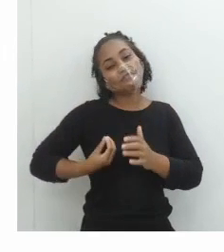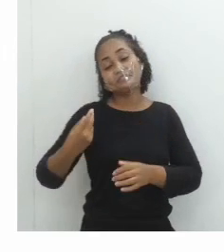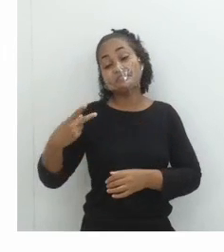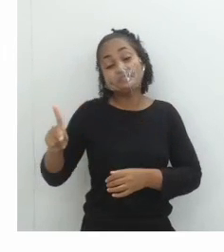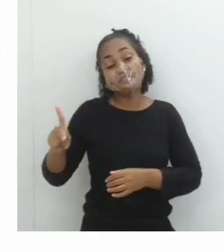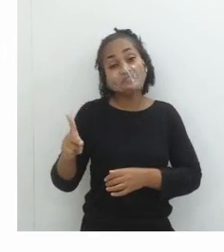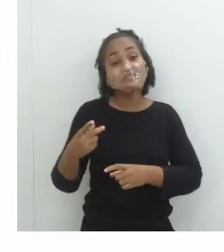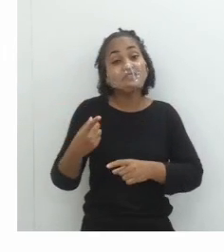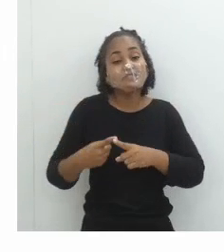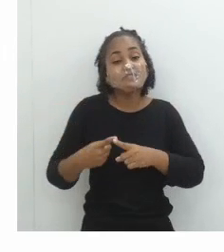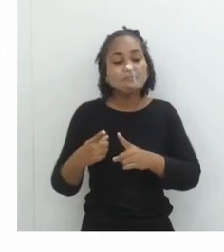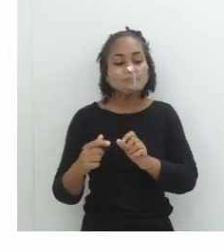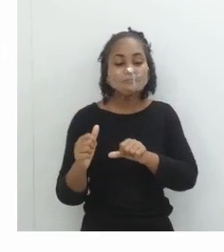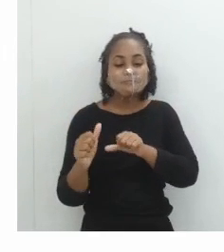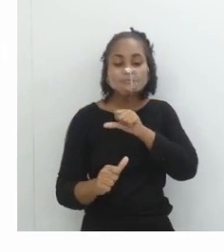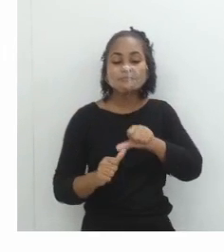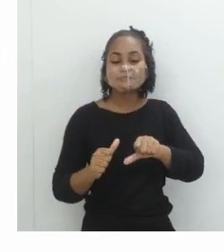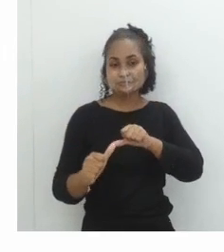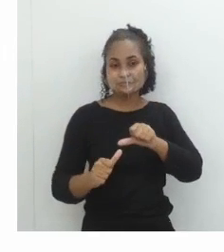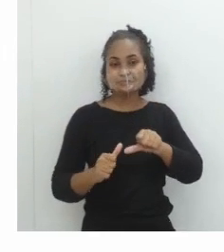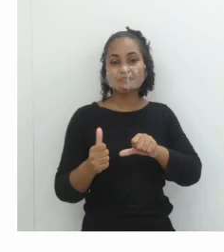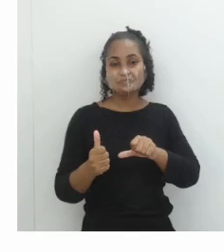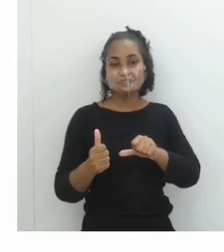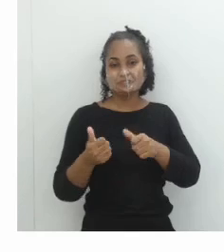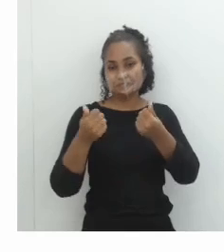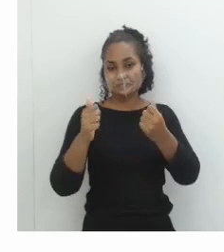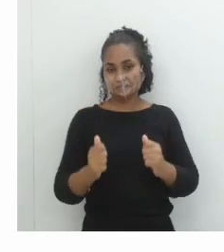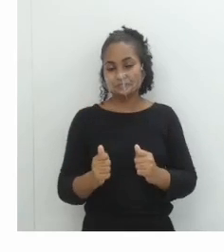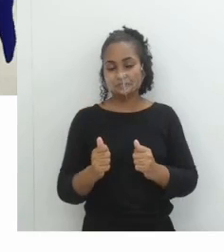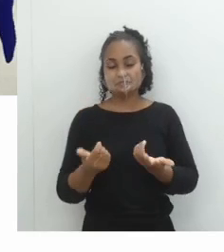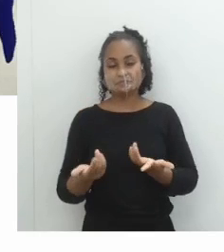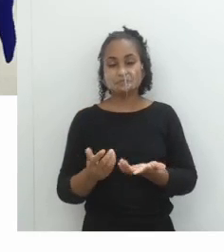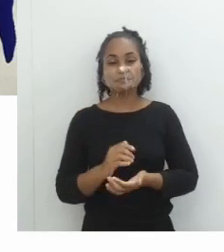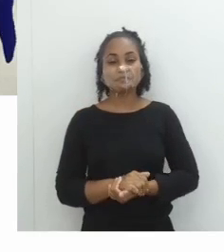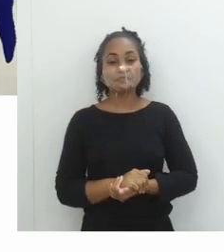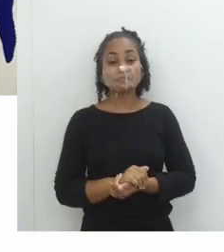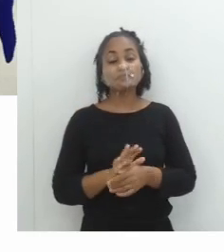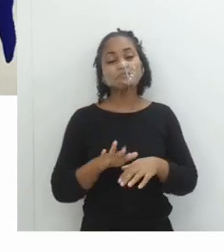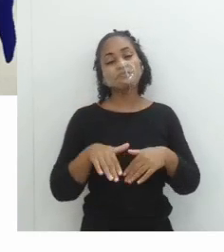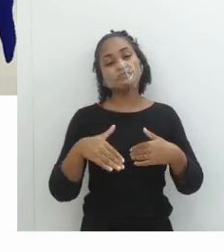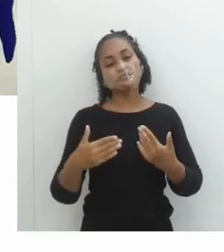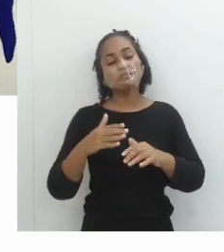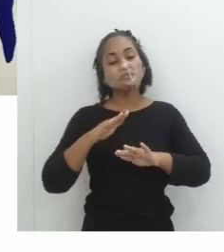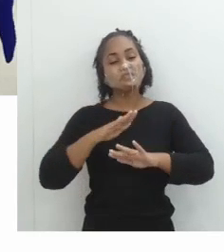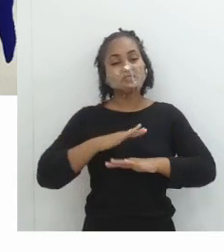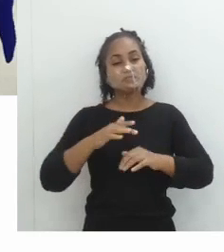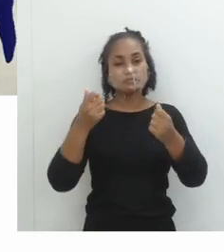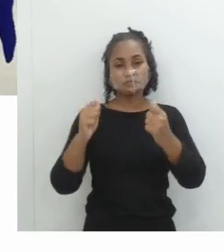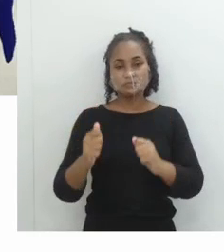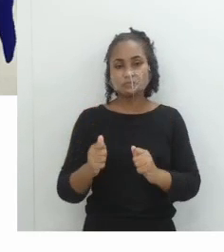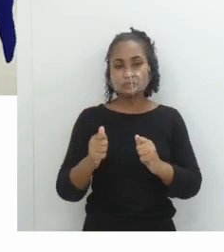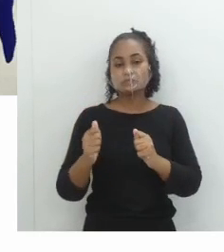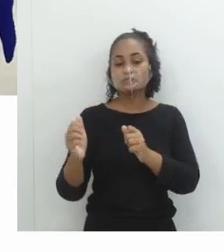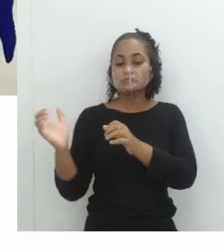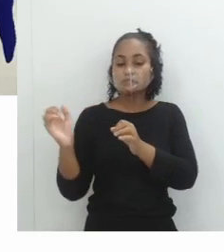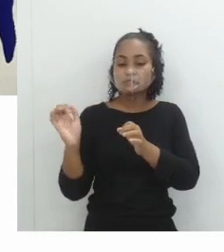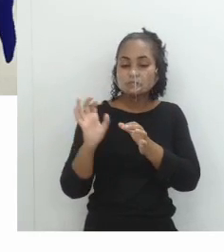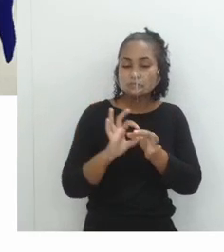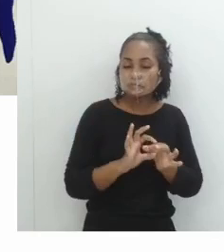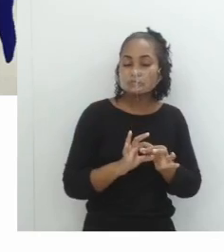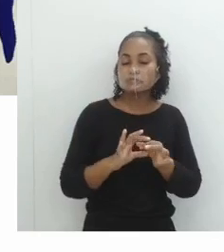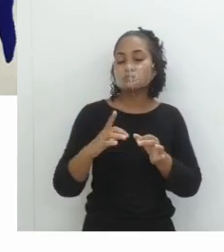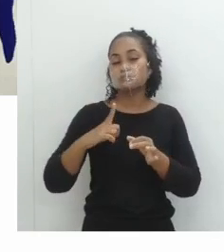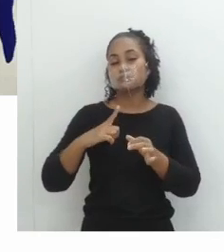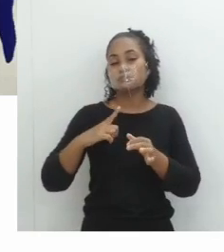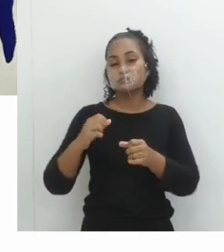É uma forma de movimentação artística, tá? Então, ó, a body art é uma tendência artística contemporânea que